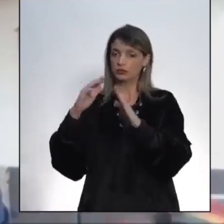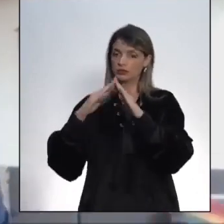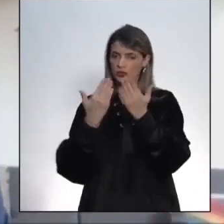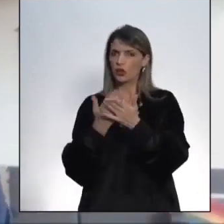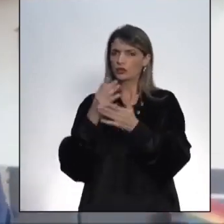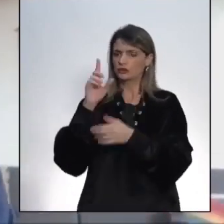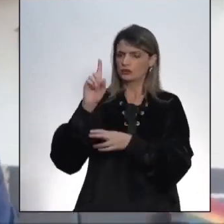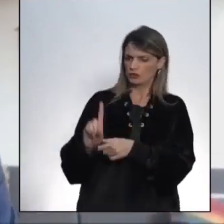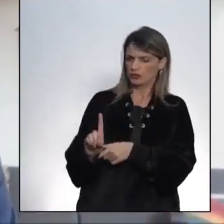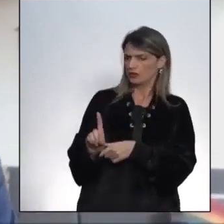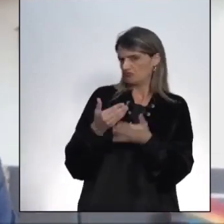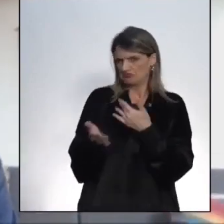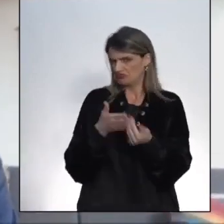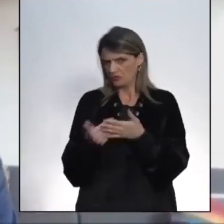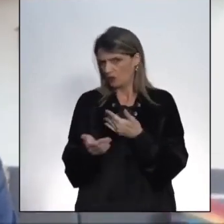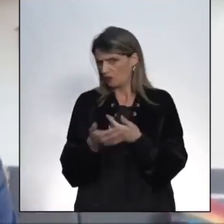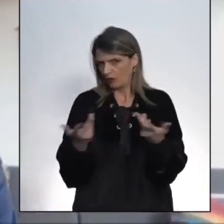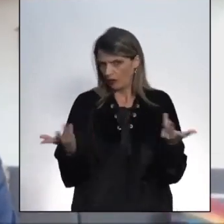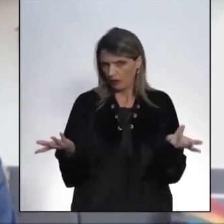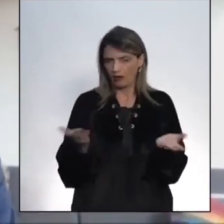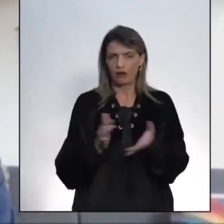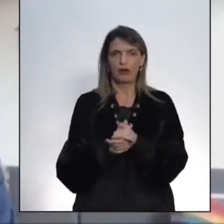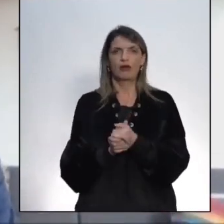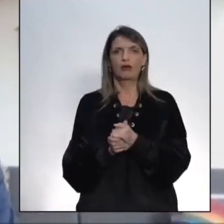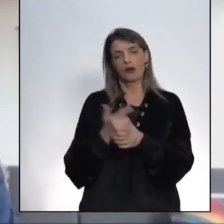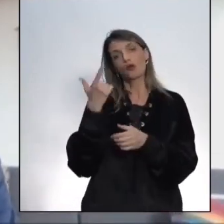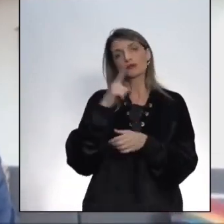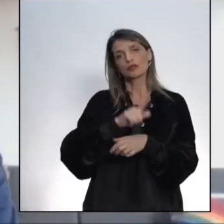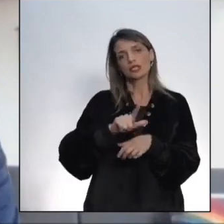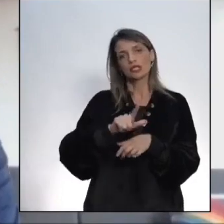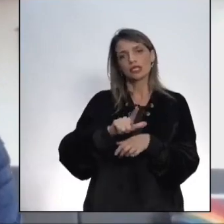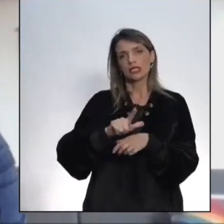diretoria, de onde for, para conseguir colocar isso em prática. Muito bem, Chico.